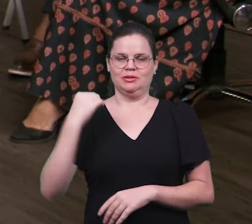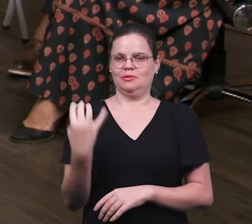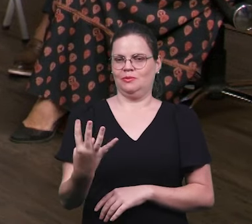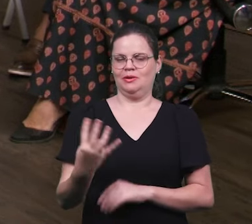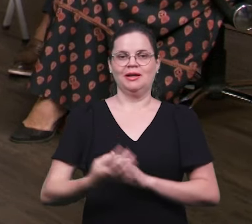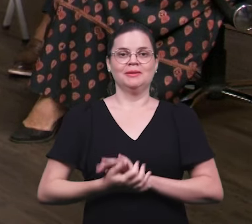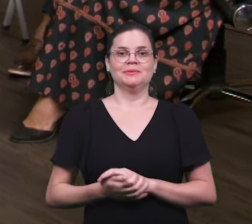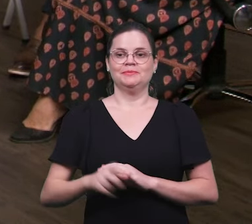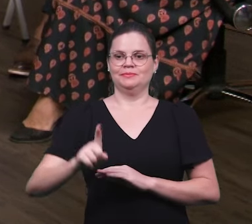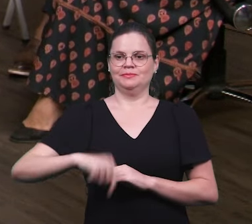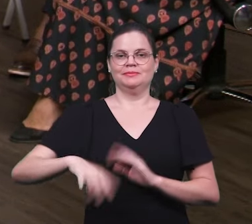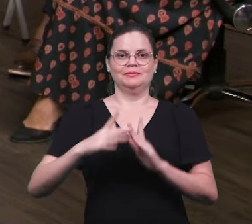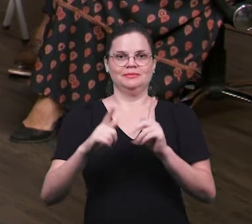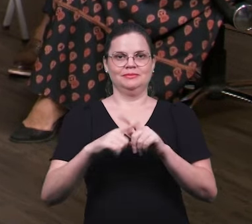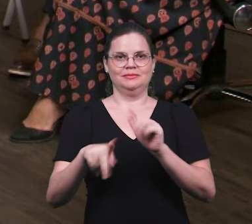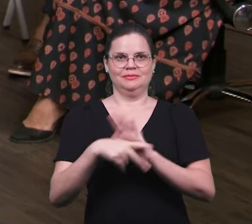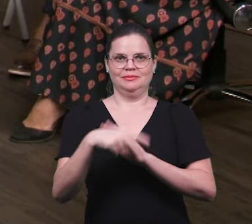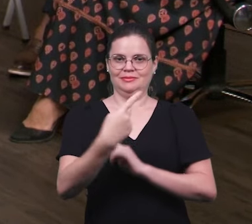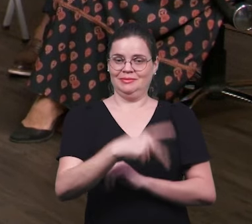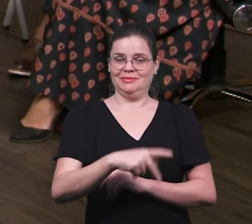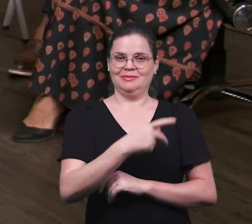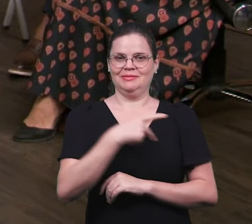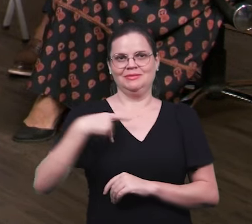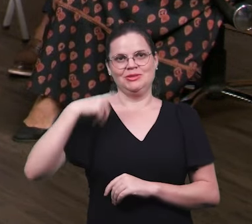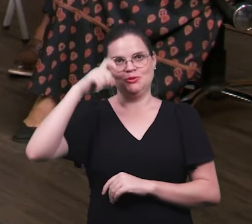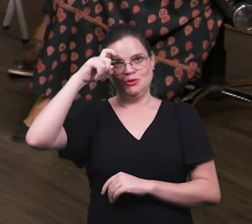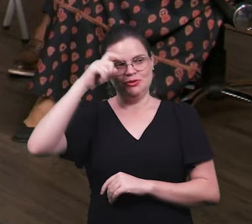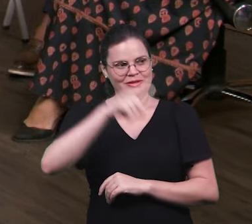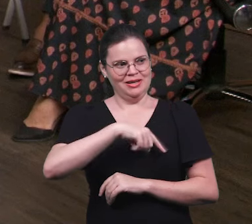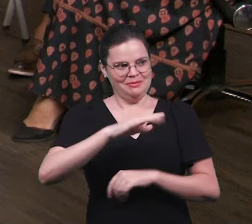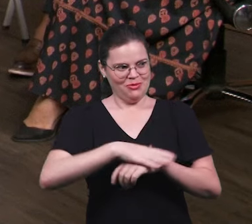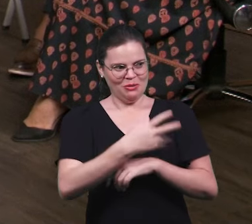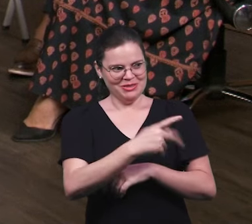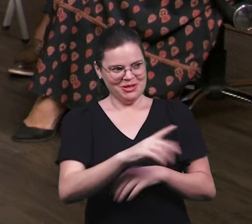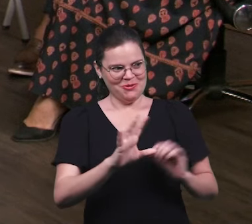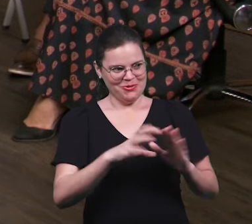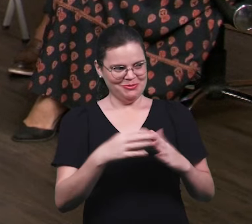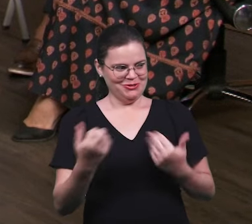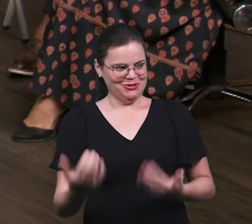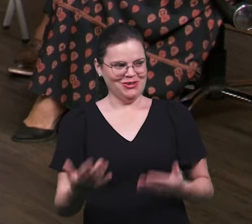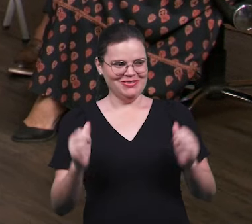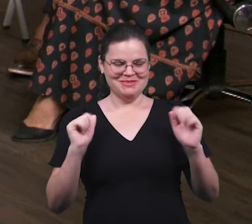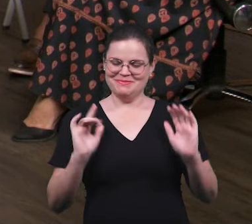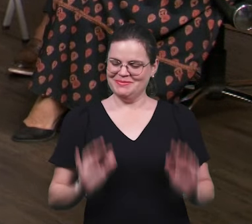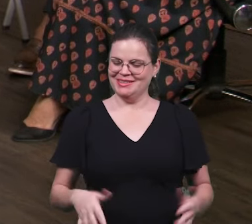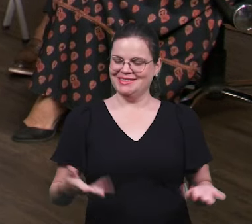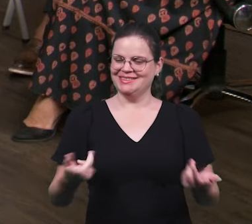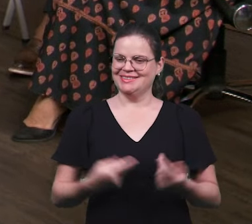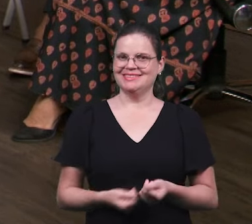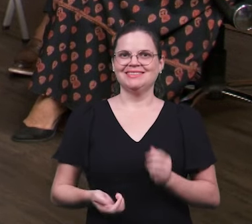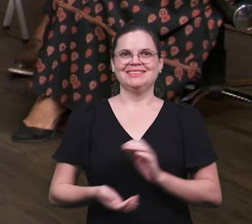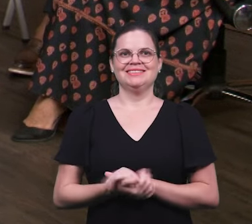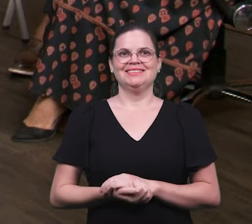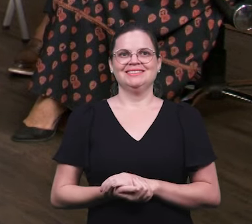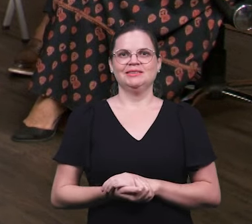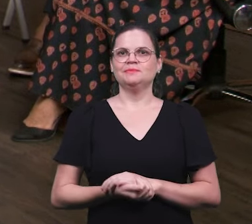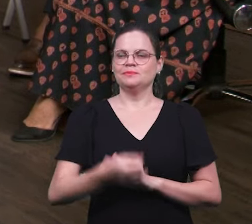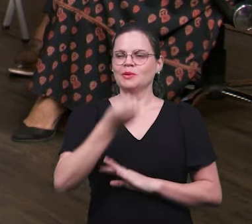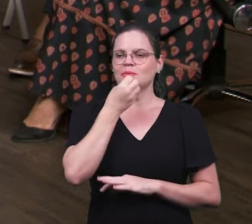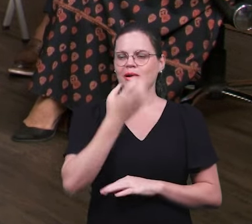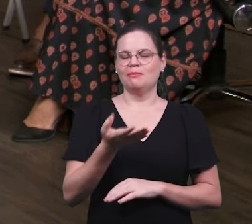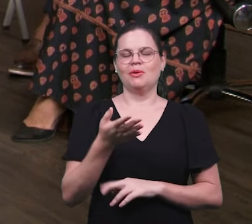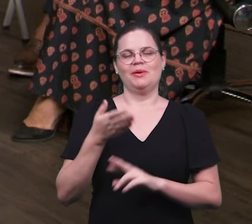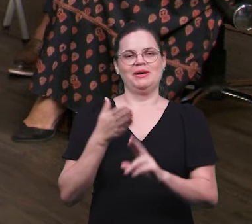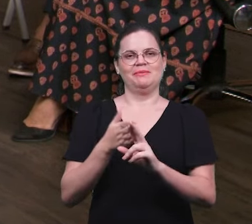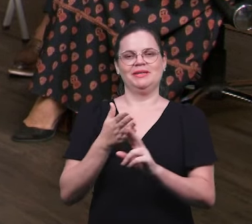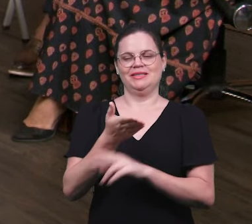Velha, são da igreja do pastor Diniz. Pastor Diniz trouxe seus jovens, que bênção maravilhosa. Partezinha, uma boa representação